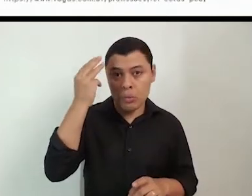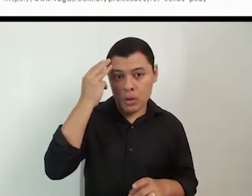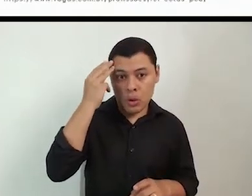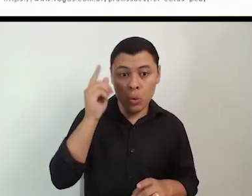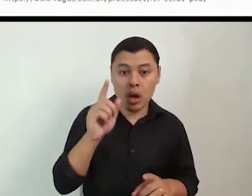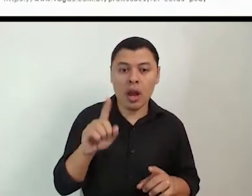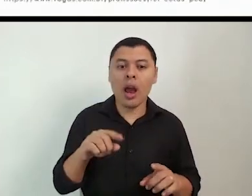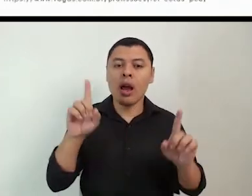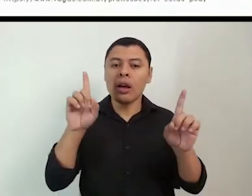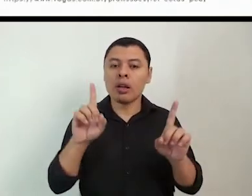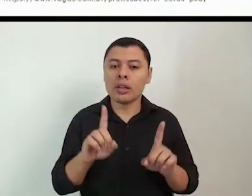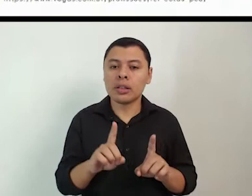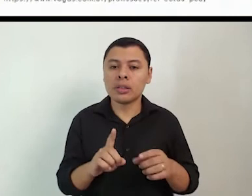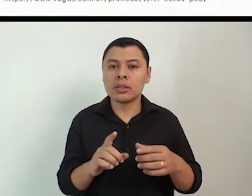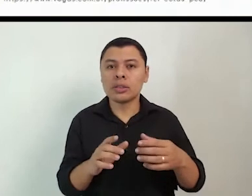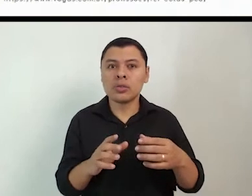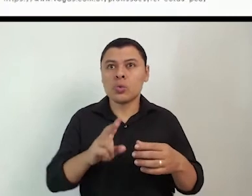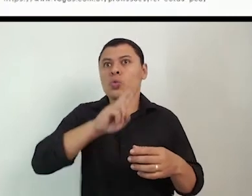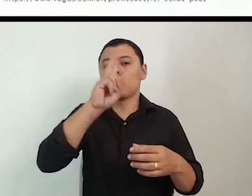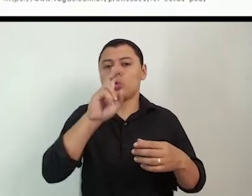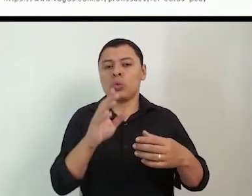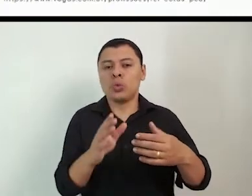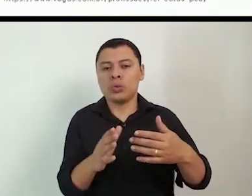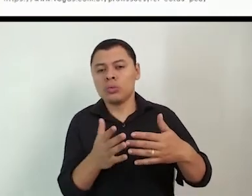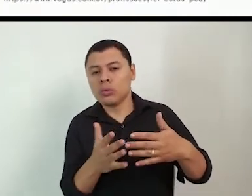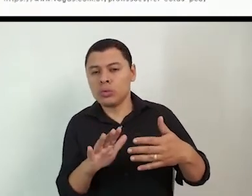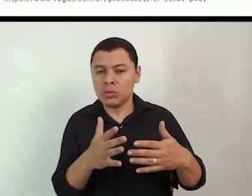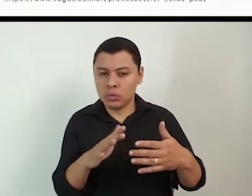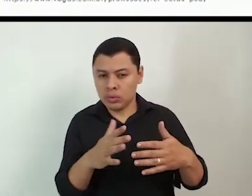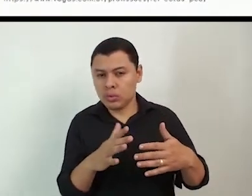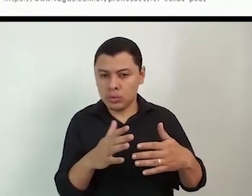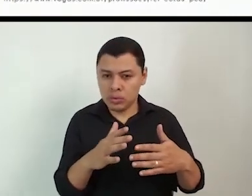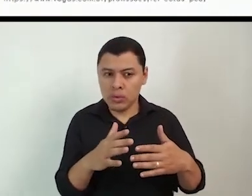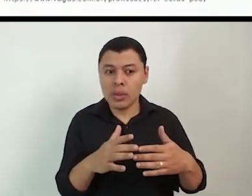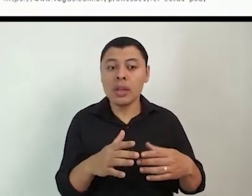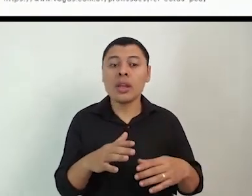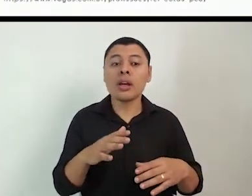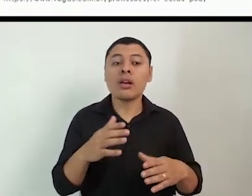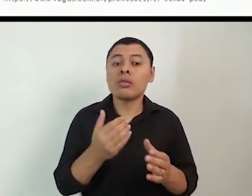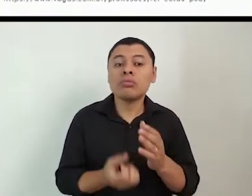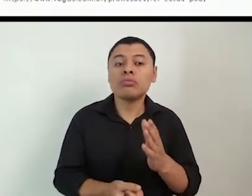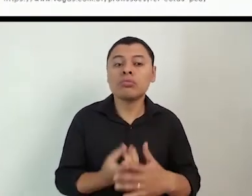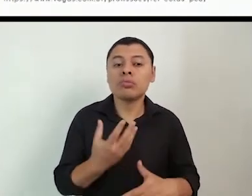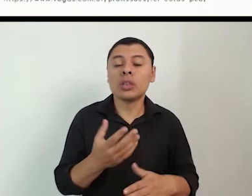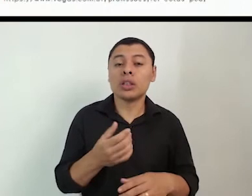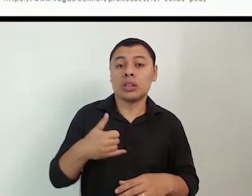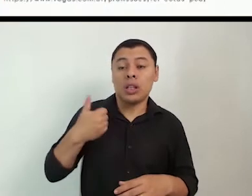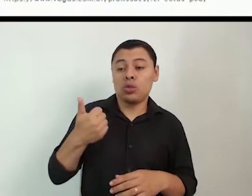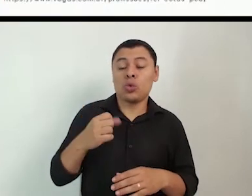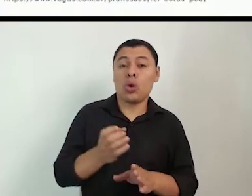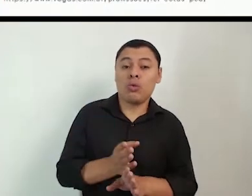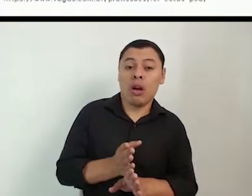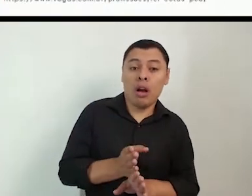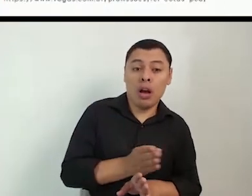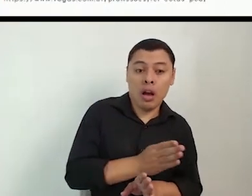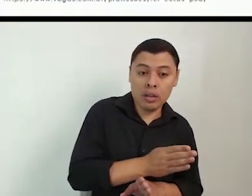com manifestação antes dos 18 anos e limitações associadas a duas ou mais áreas de habilidades adaptativas,